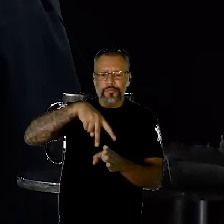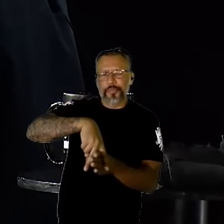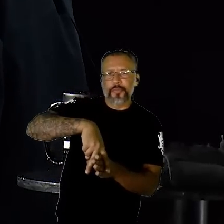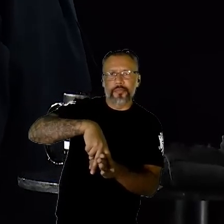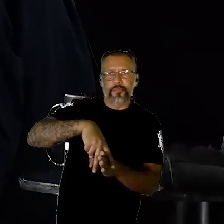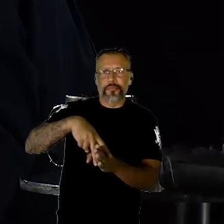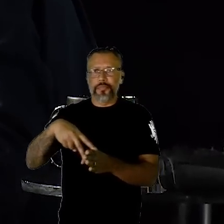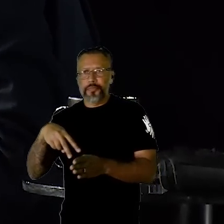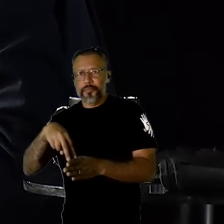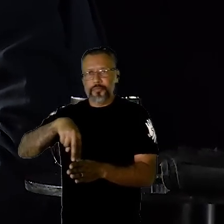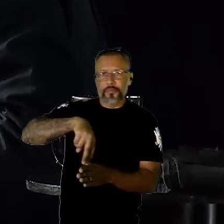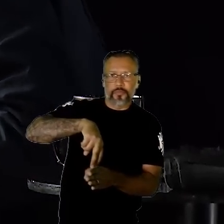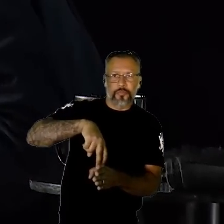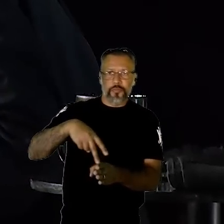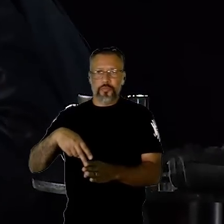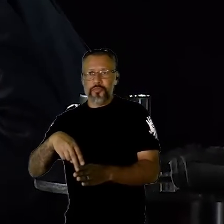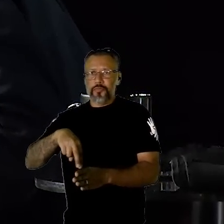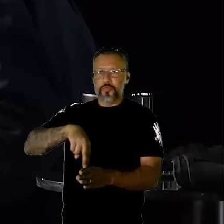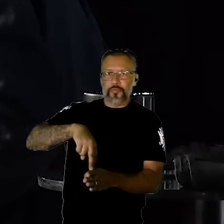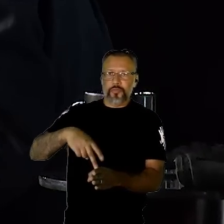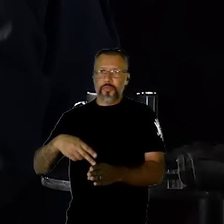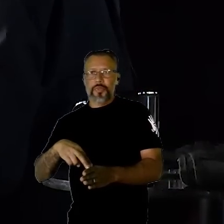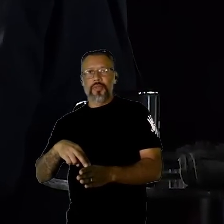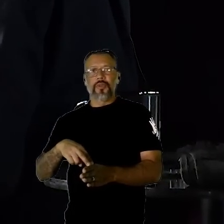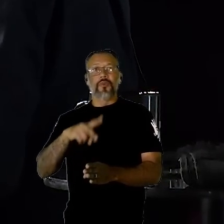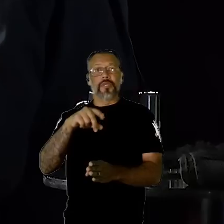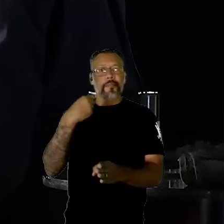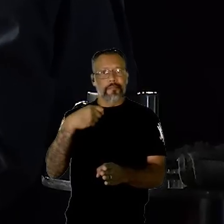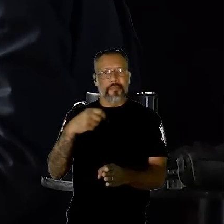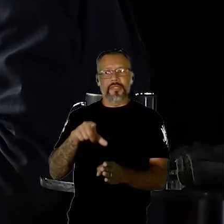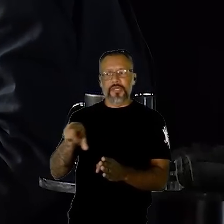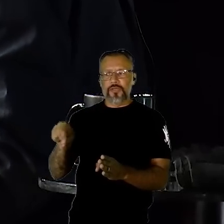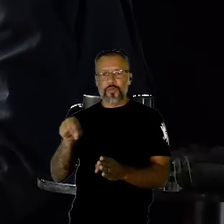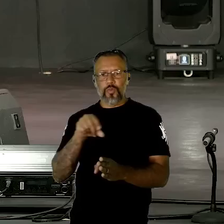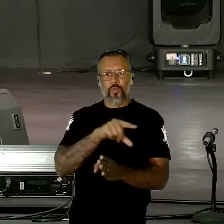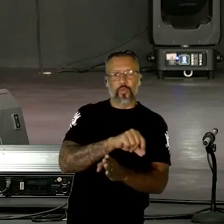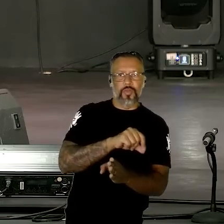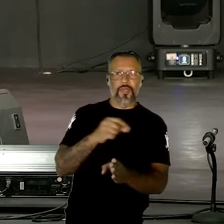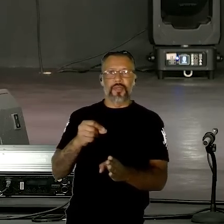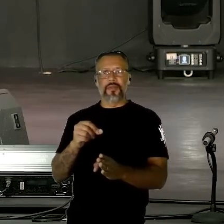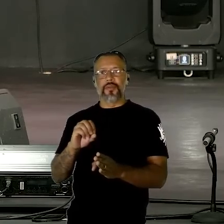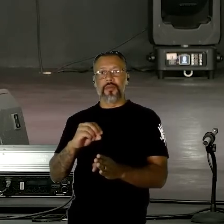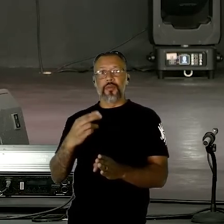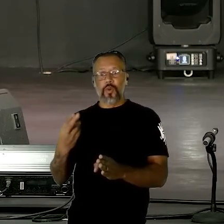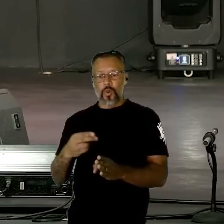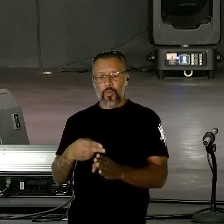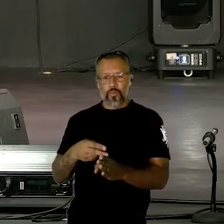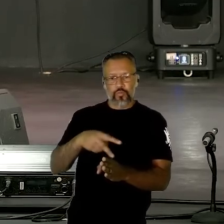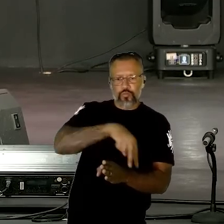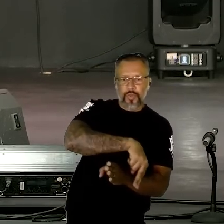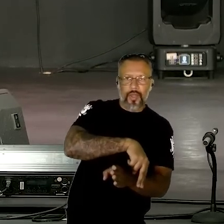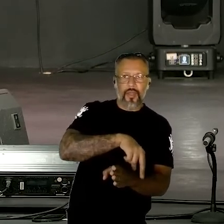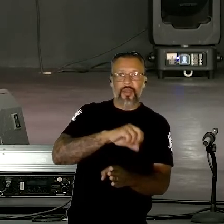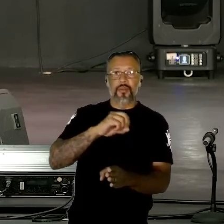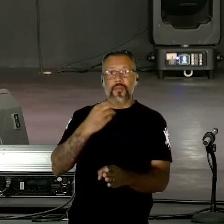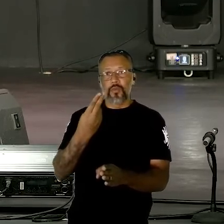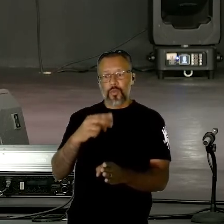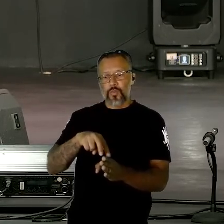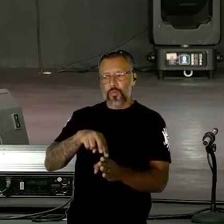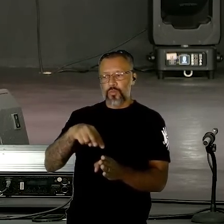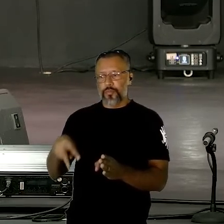morno eu vomito escolha um lado não adianta falar eu não eu sou limpinho barra casa todo